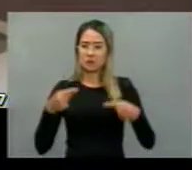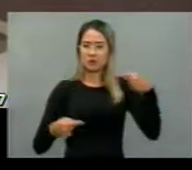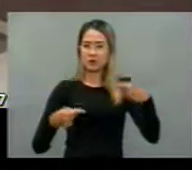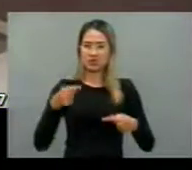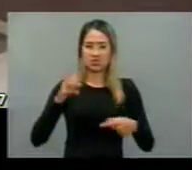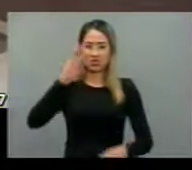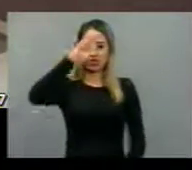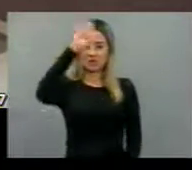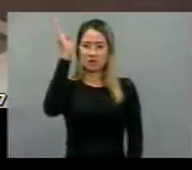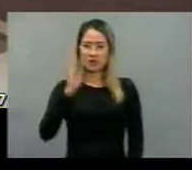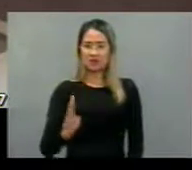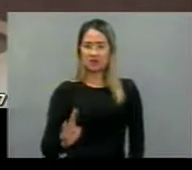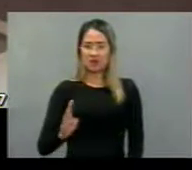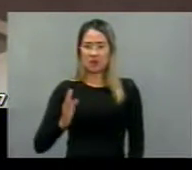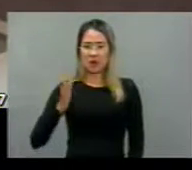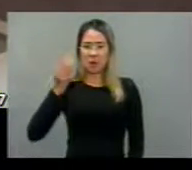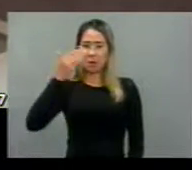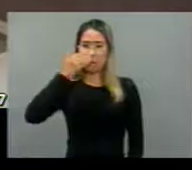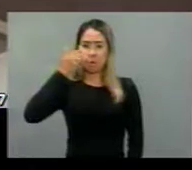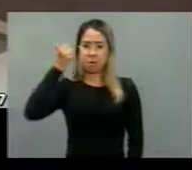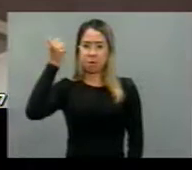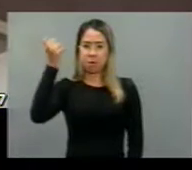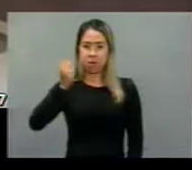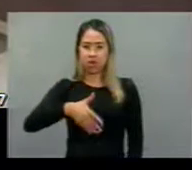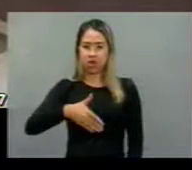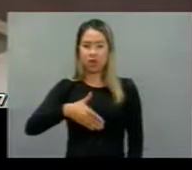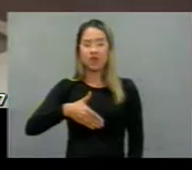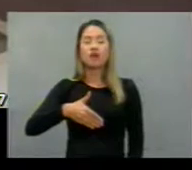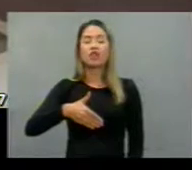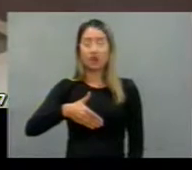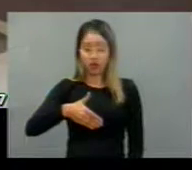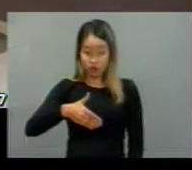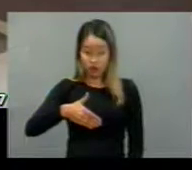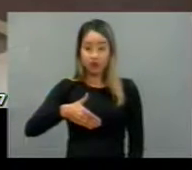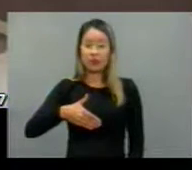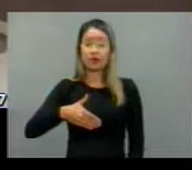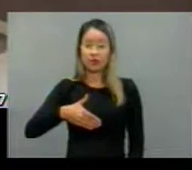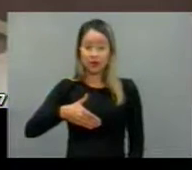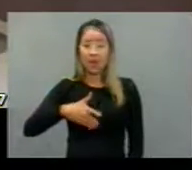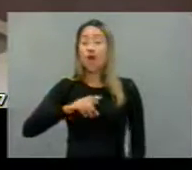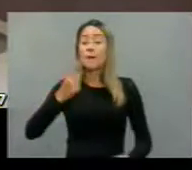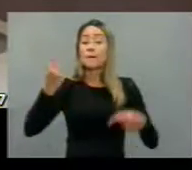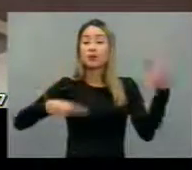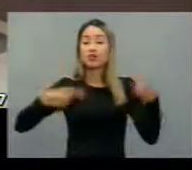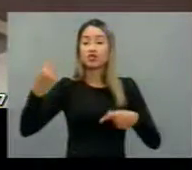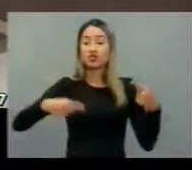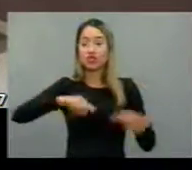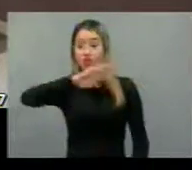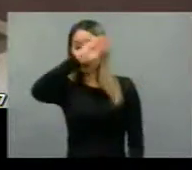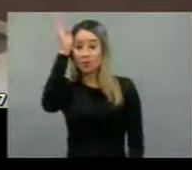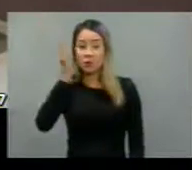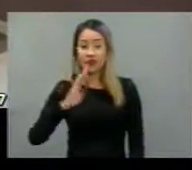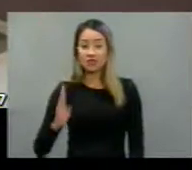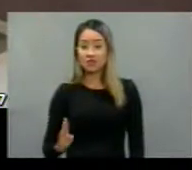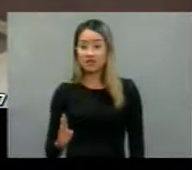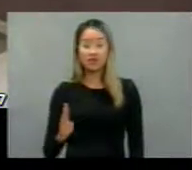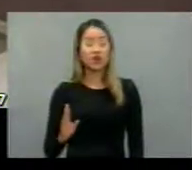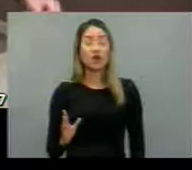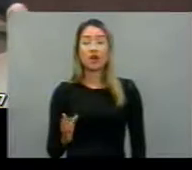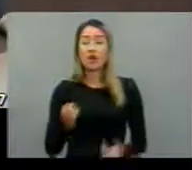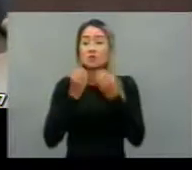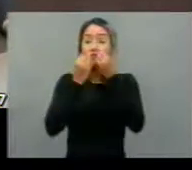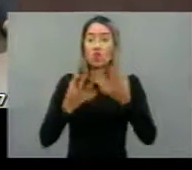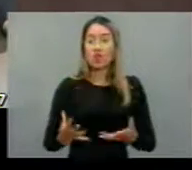a alta estrutura política do país, ela está completamente capturada pelas